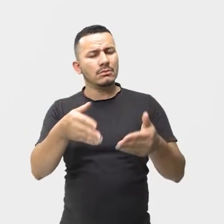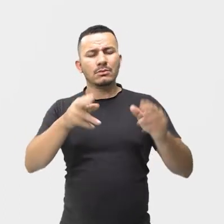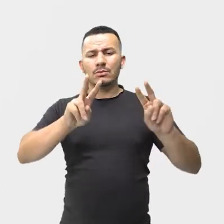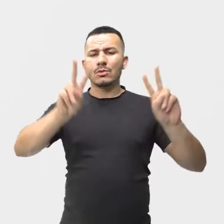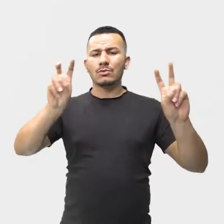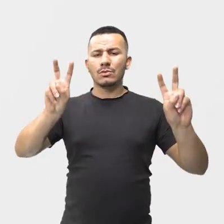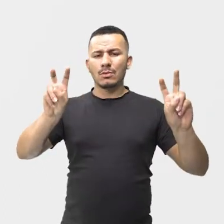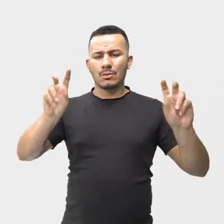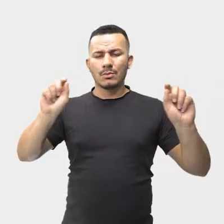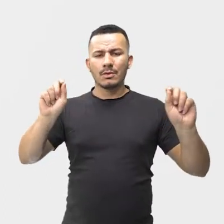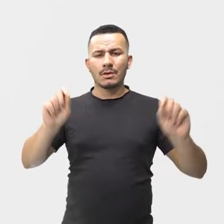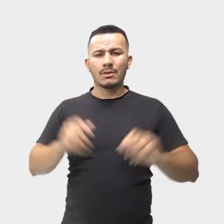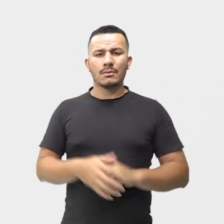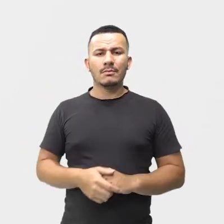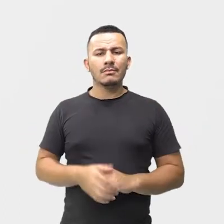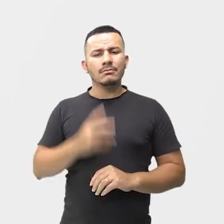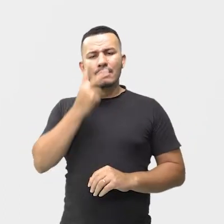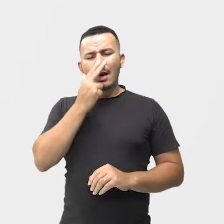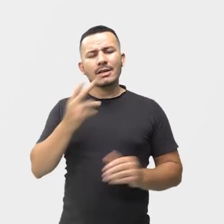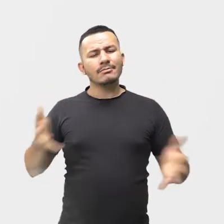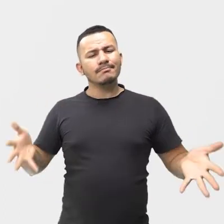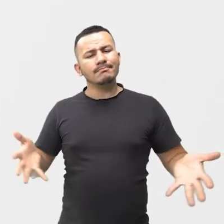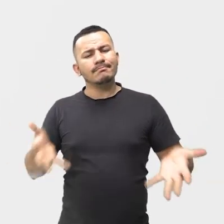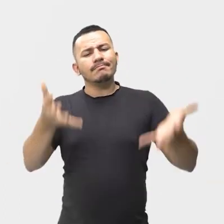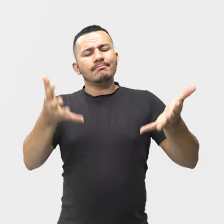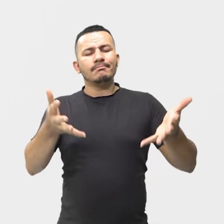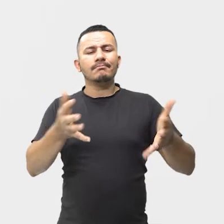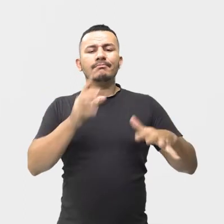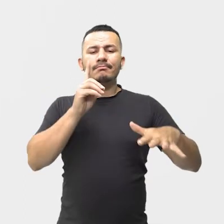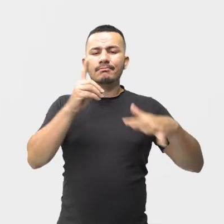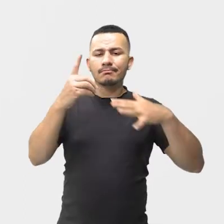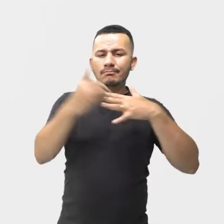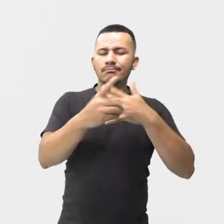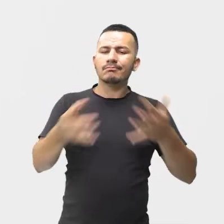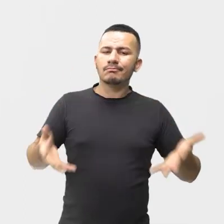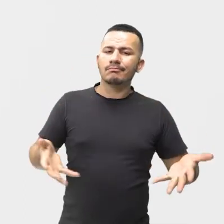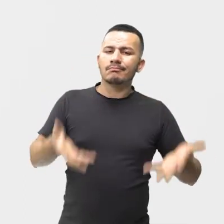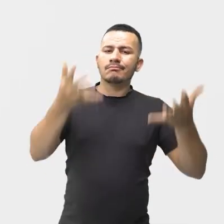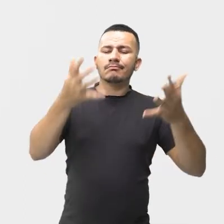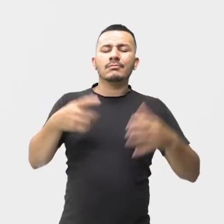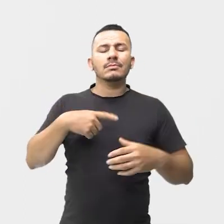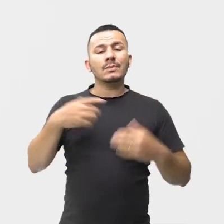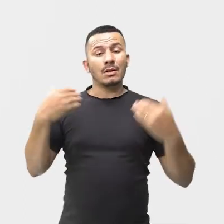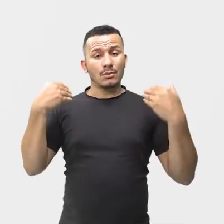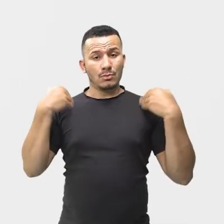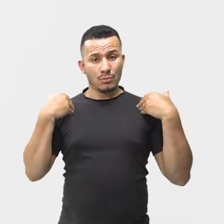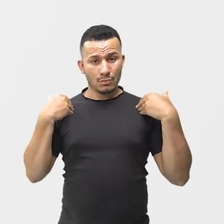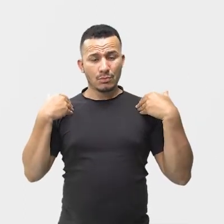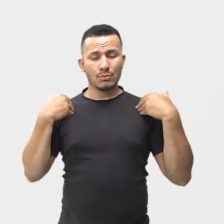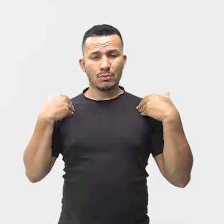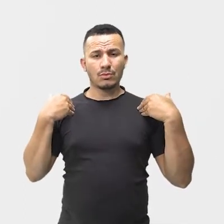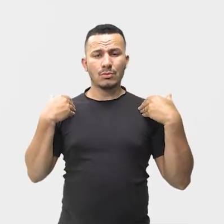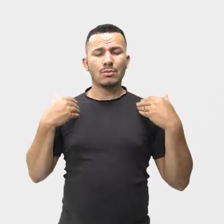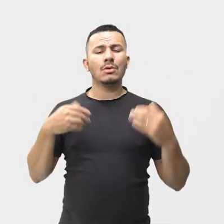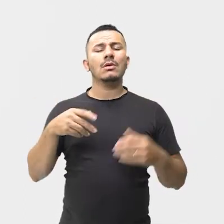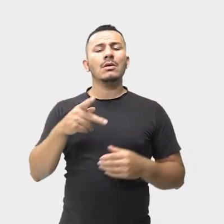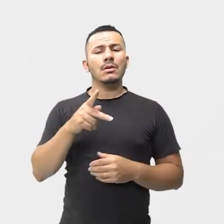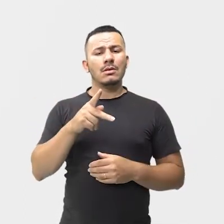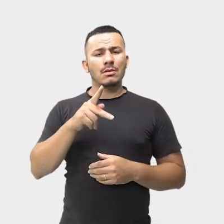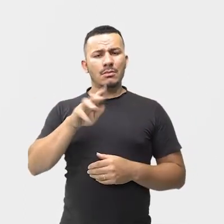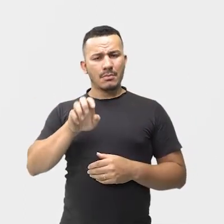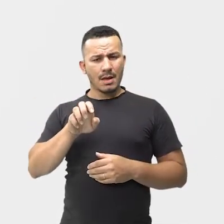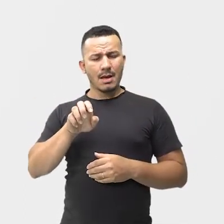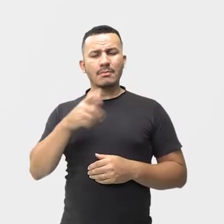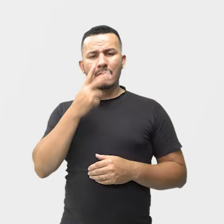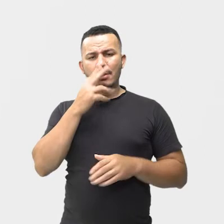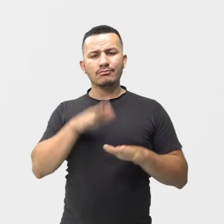vamos dizer assim, que endeusavam. Então, eles estavam sempre de postura ereta, sempre o pé esquerdo